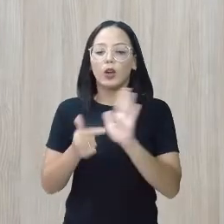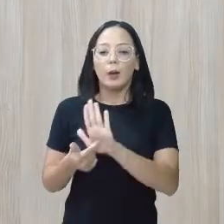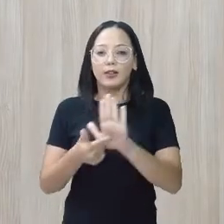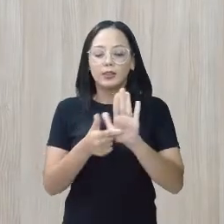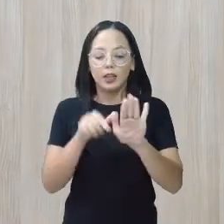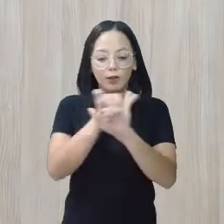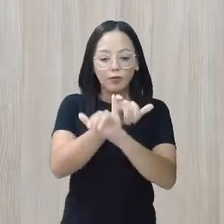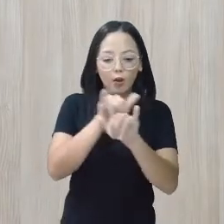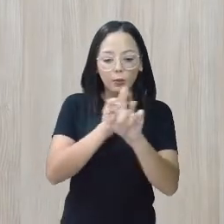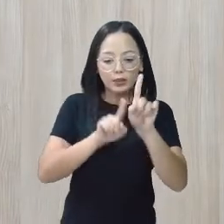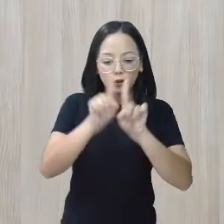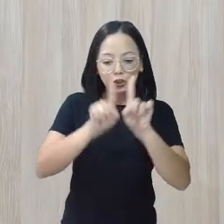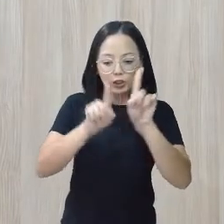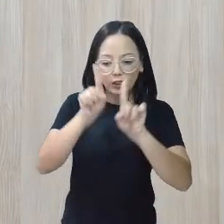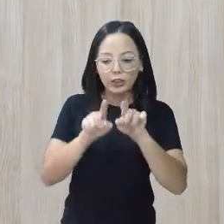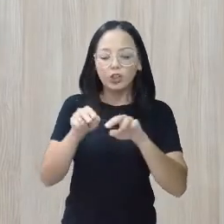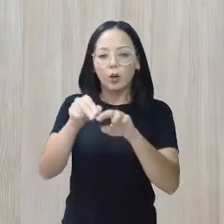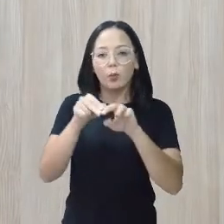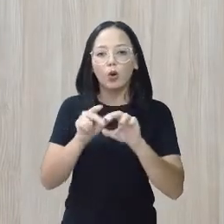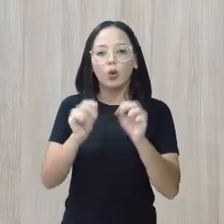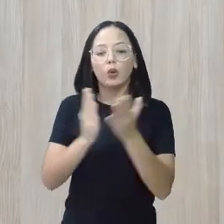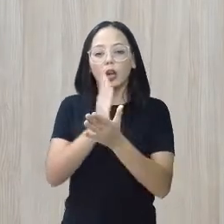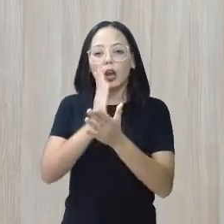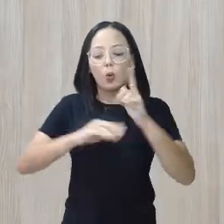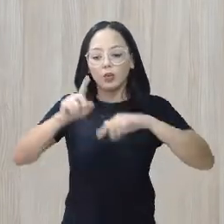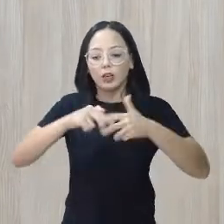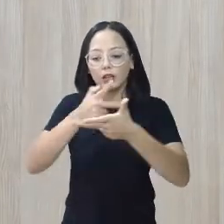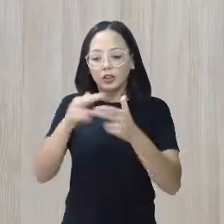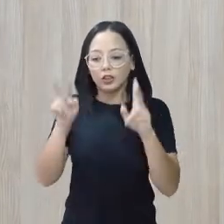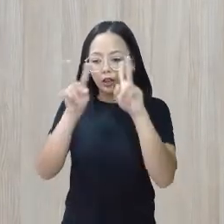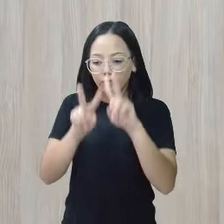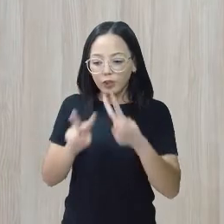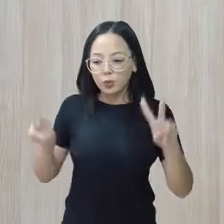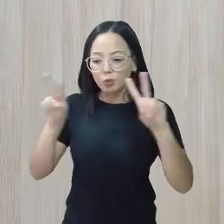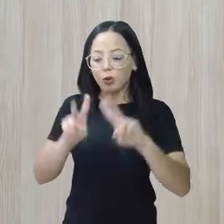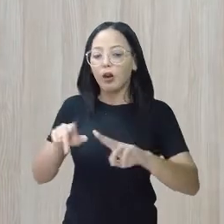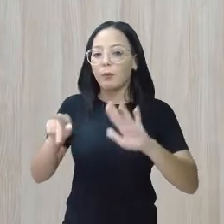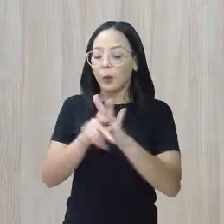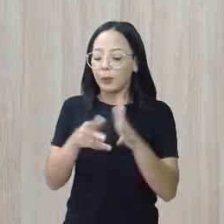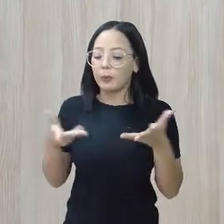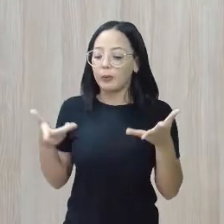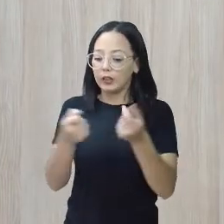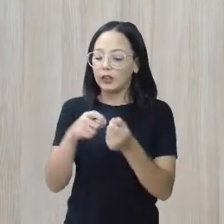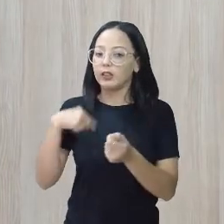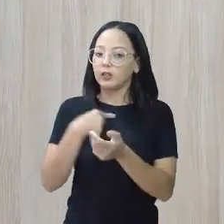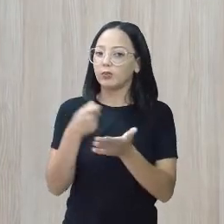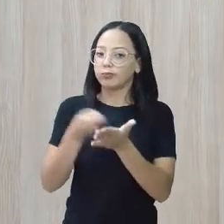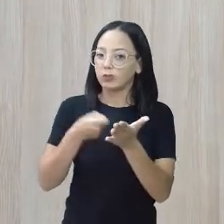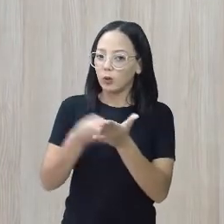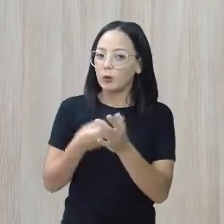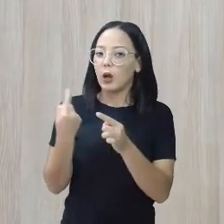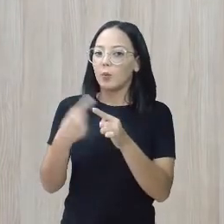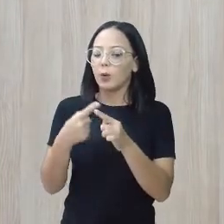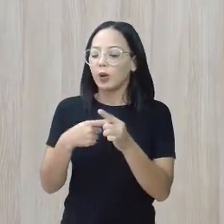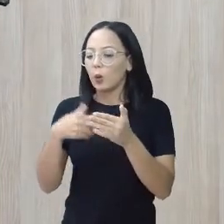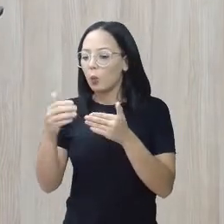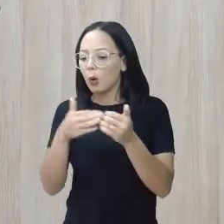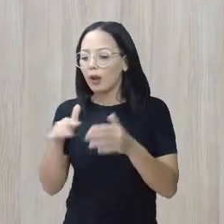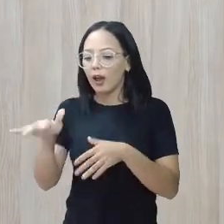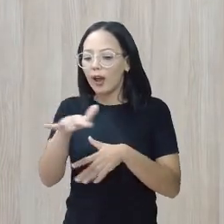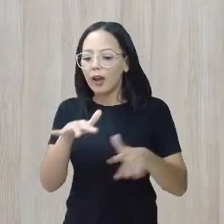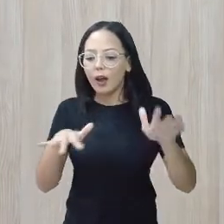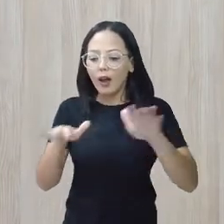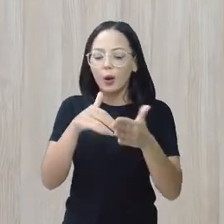uma informação estatística através de elementos visuais. E é uma habilidade que a gente vai cobrar muito, porque em qualquer área, como a Helena